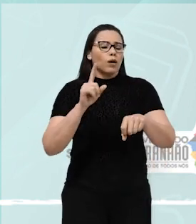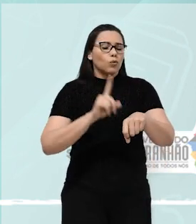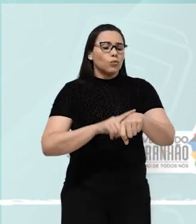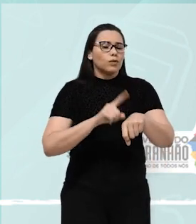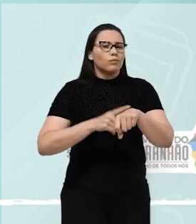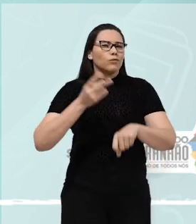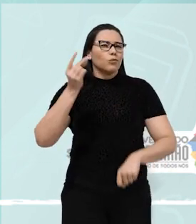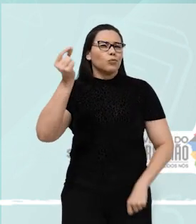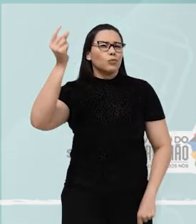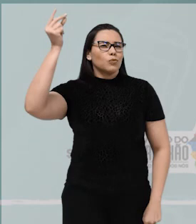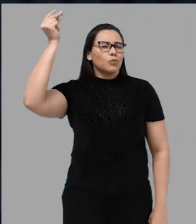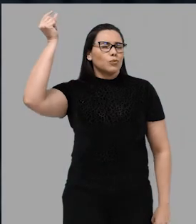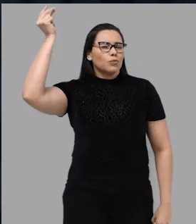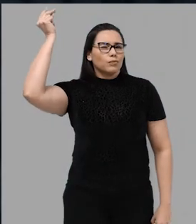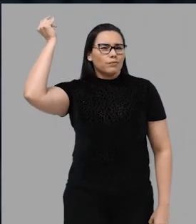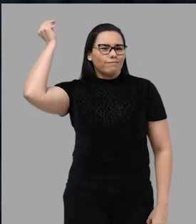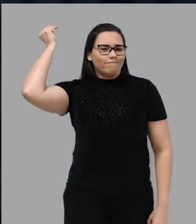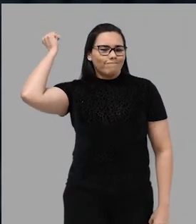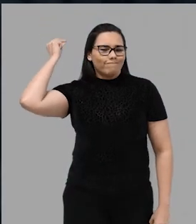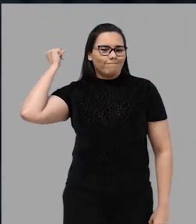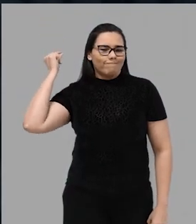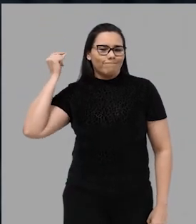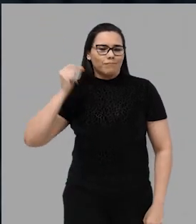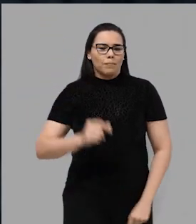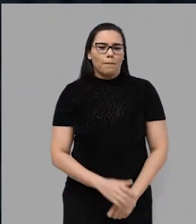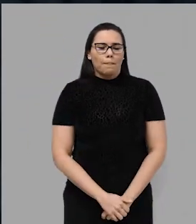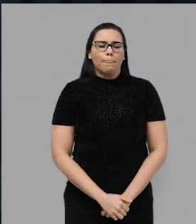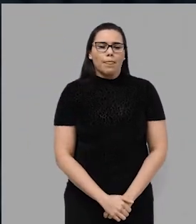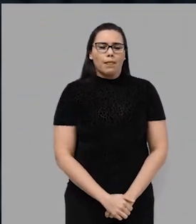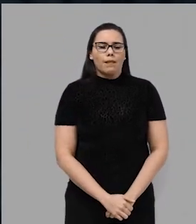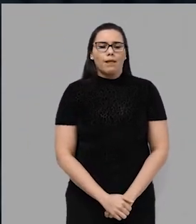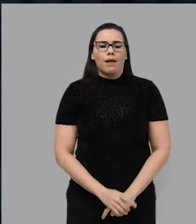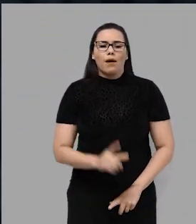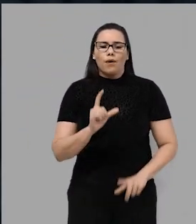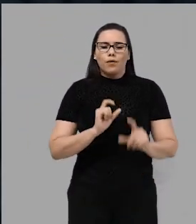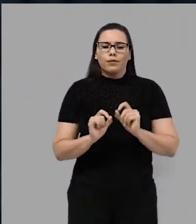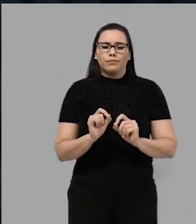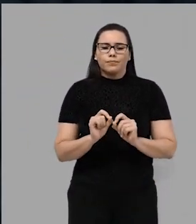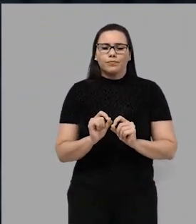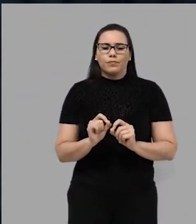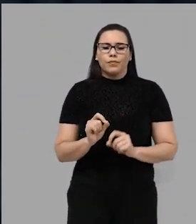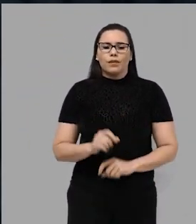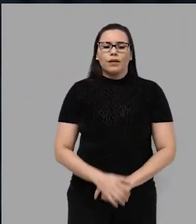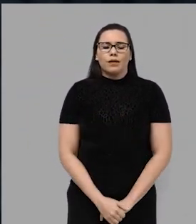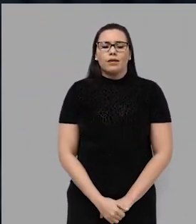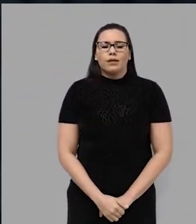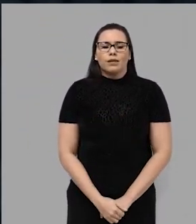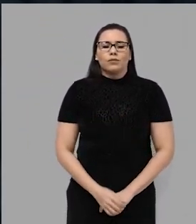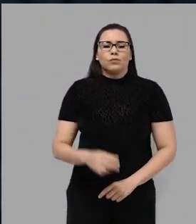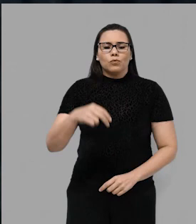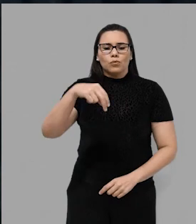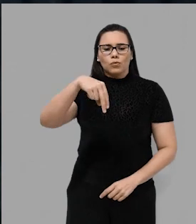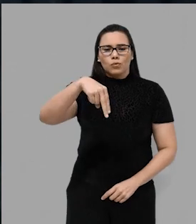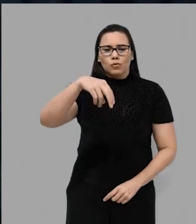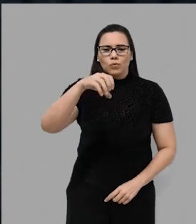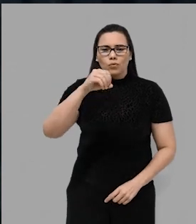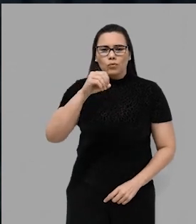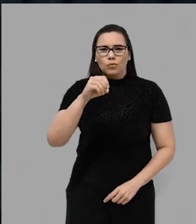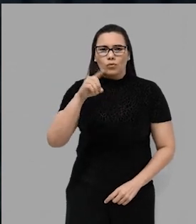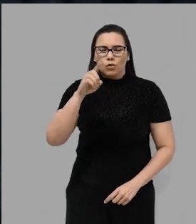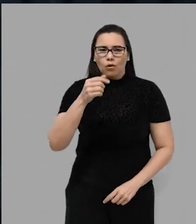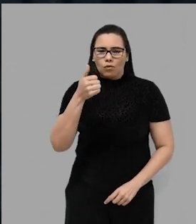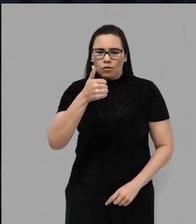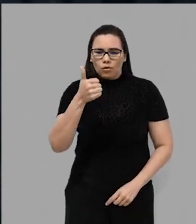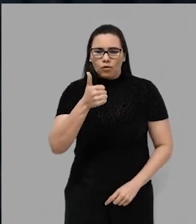Ao passar o tempo, você vai chegar que esse ancestral comum, ele originou 2 espécies, 2 novas